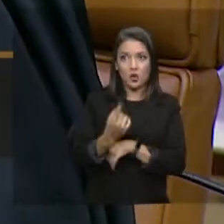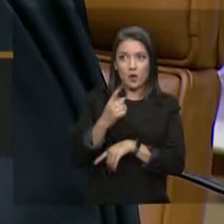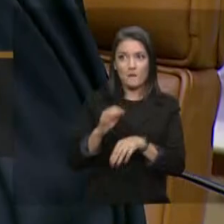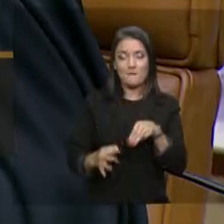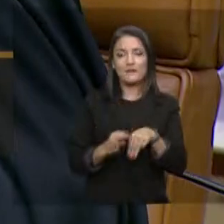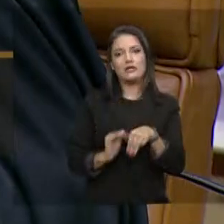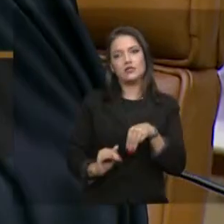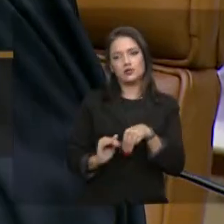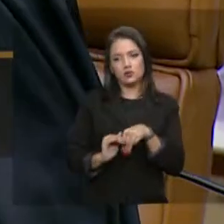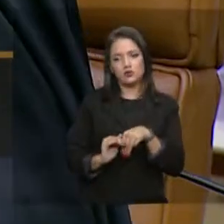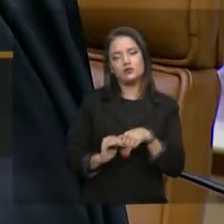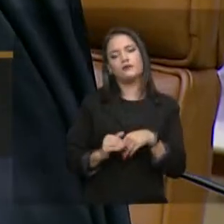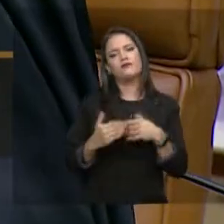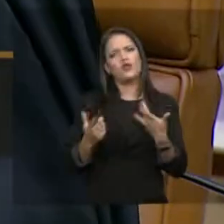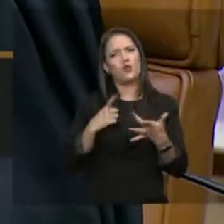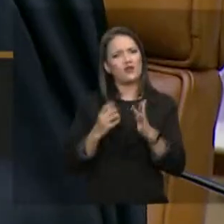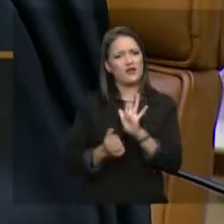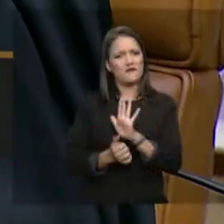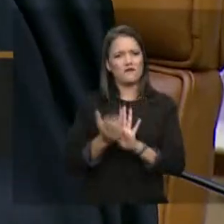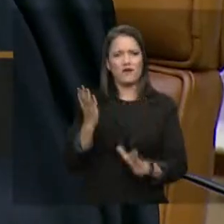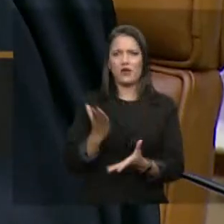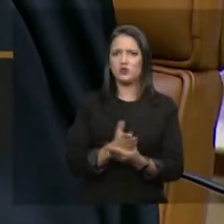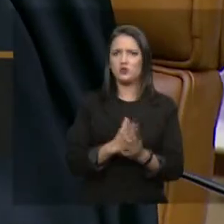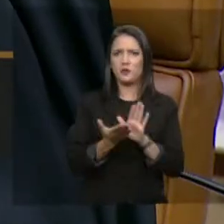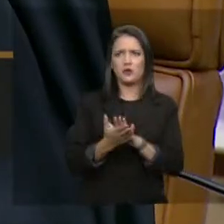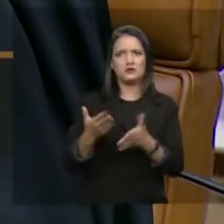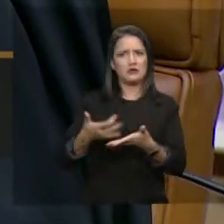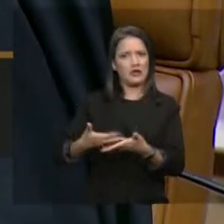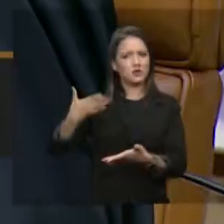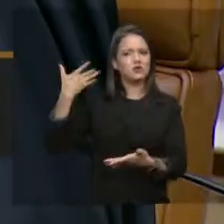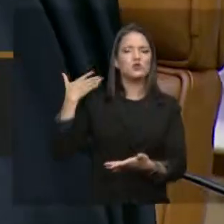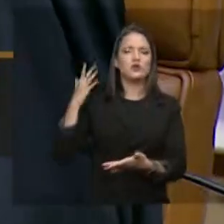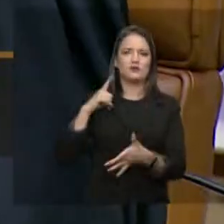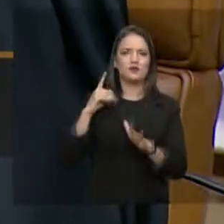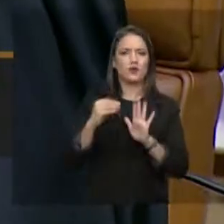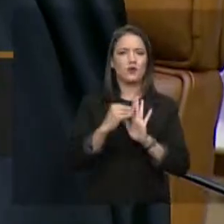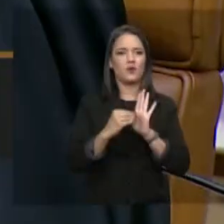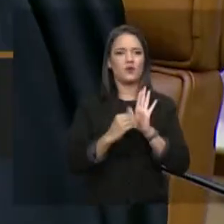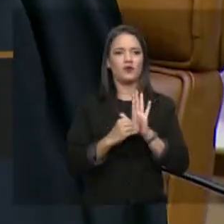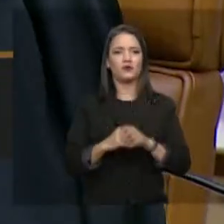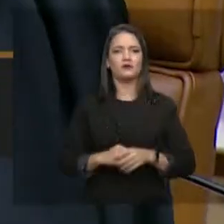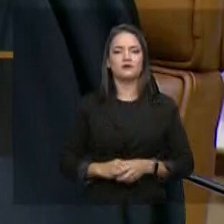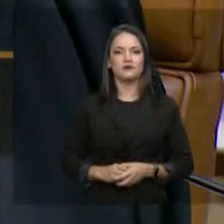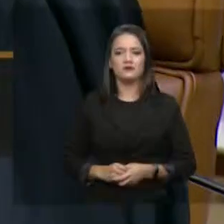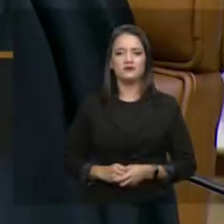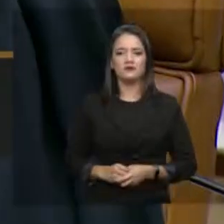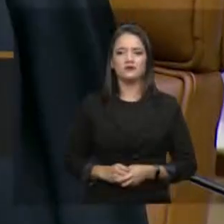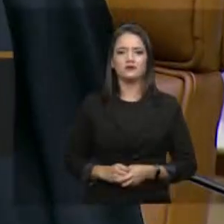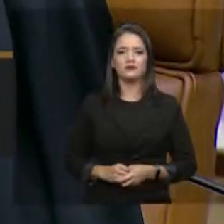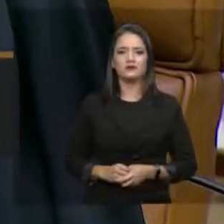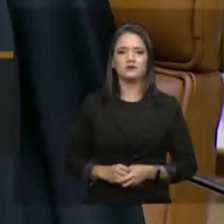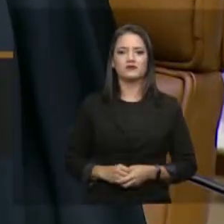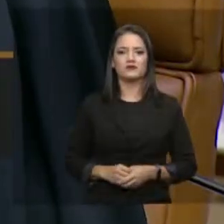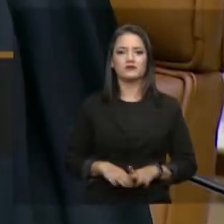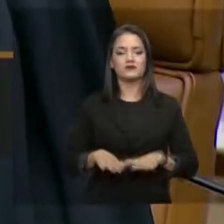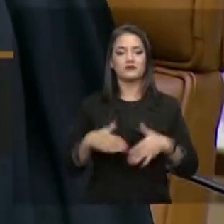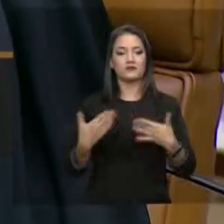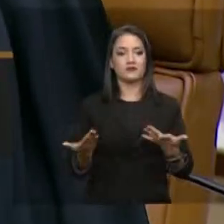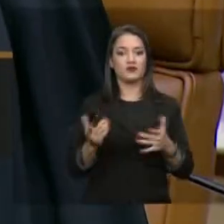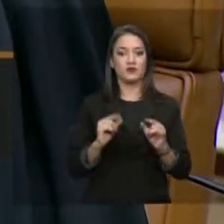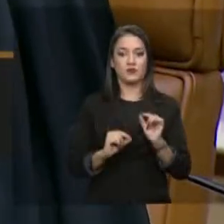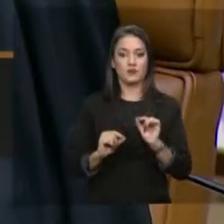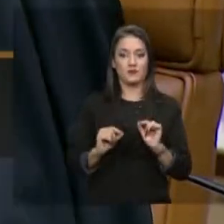aqui vários julgados dessa corte. Então, presidente, antes de